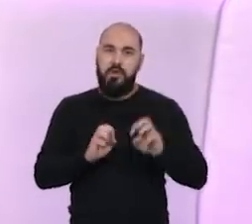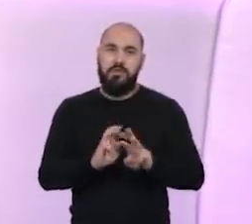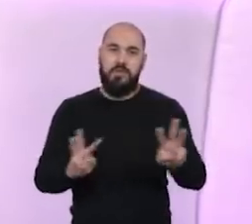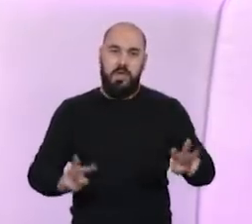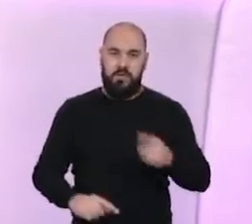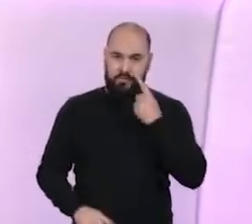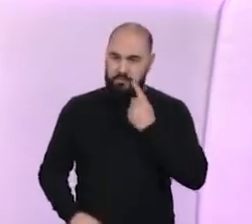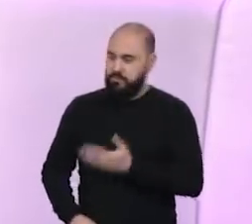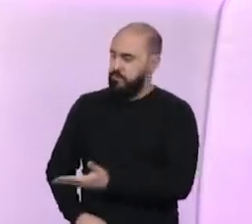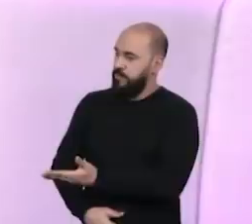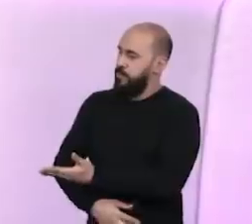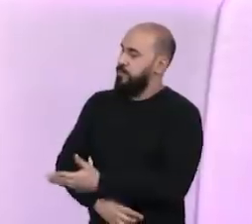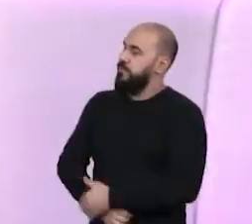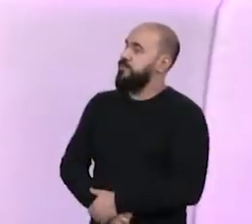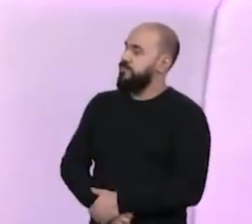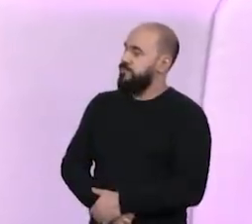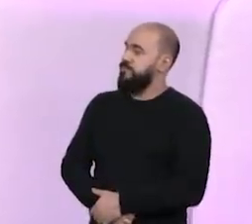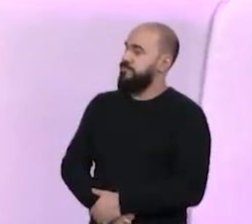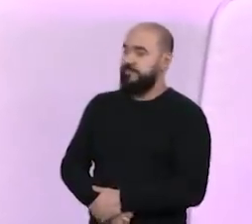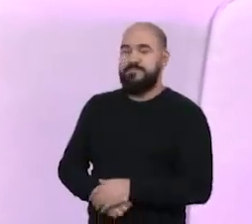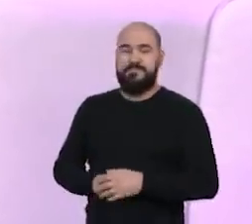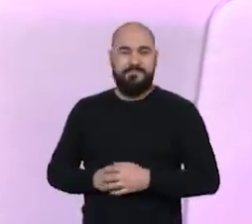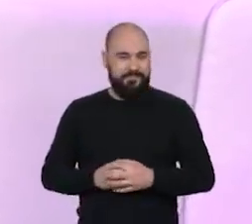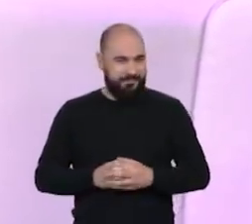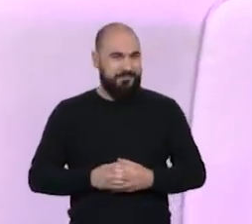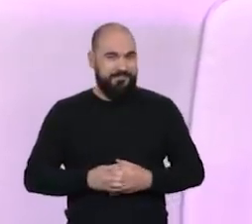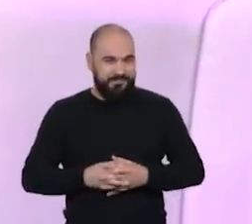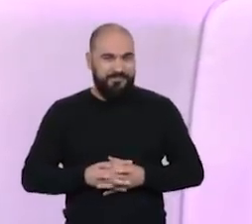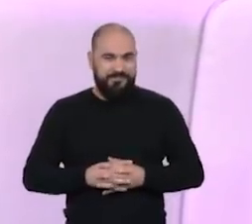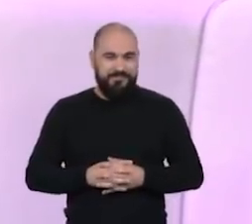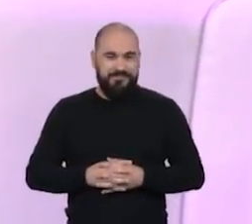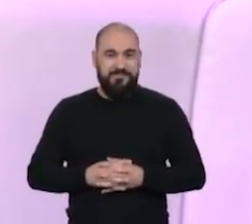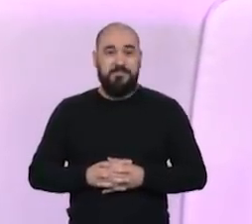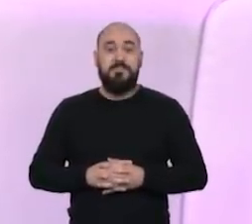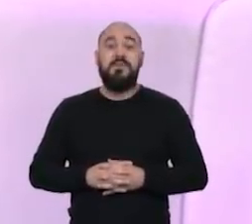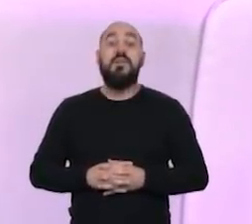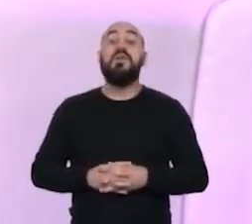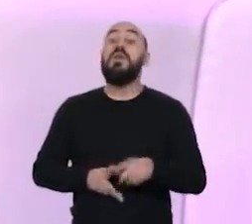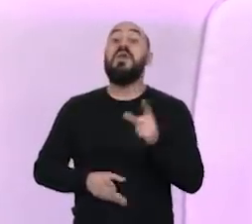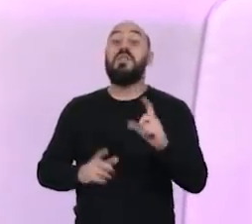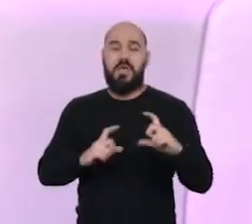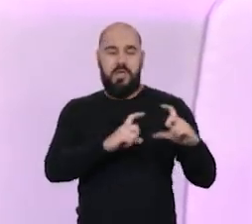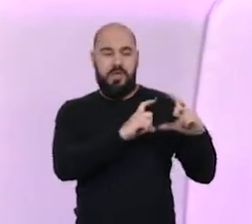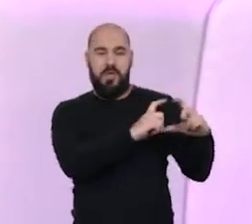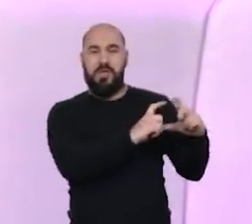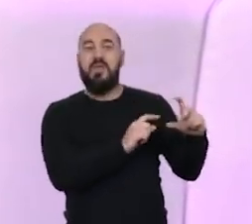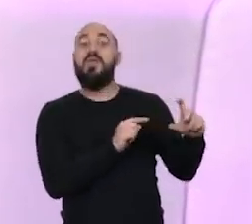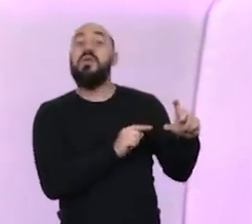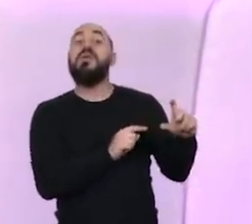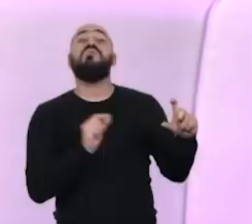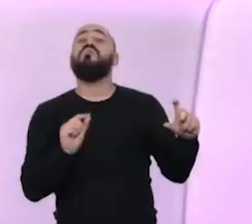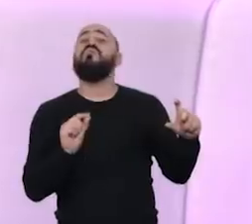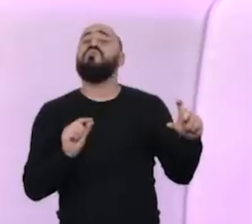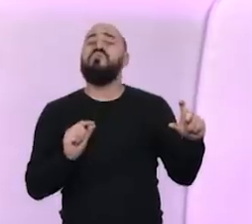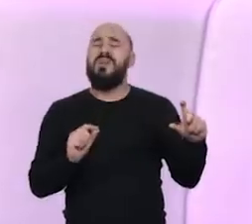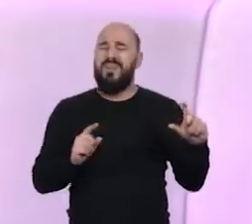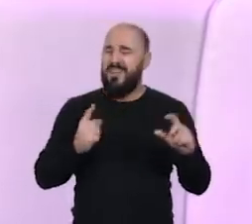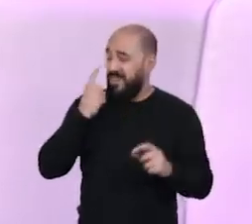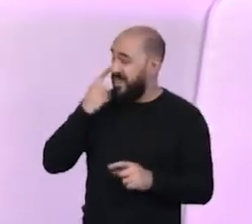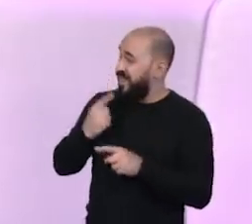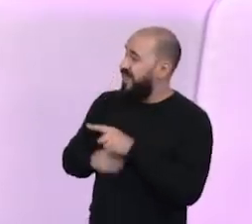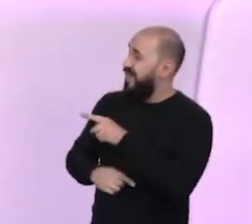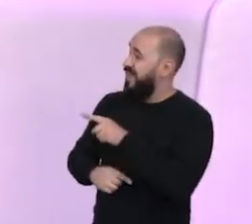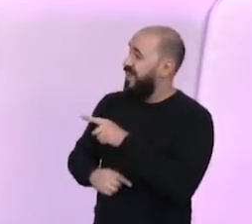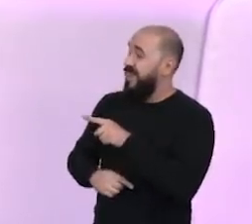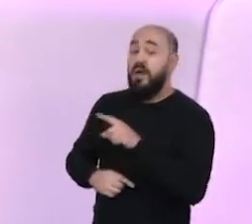novotempo.com/estudo. Cris, e esse bichinho aqui do lado, ó, cheio de pontinho, olha que nome chique, né? QR Code, esse bichinho é muito fácil, você vai apontar o